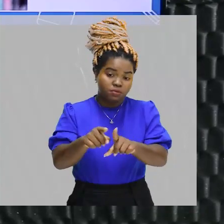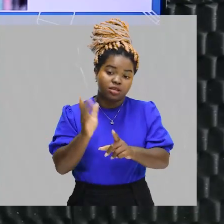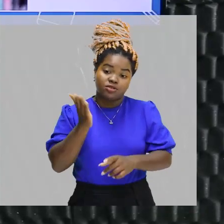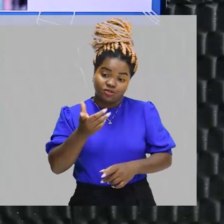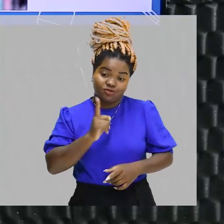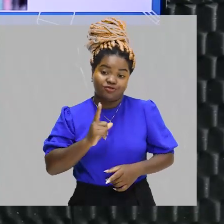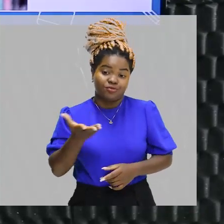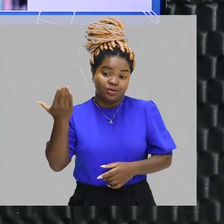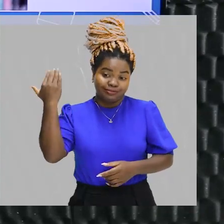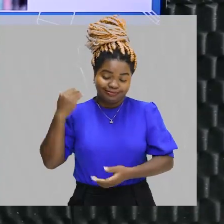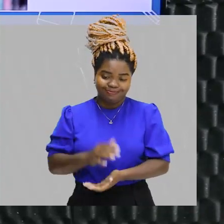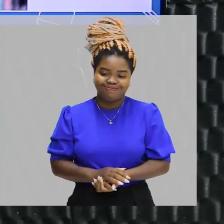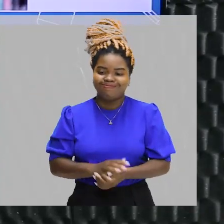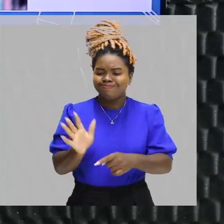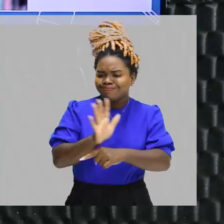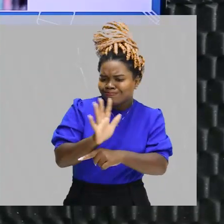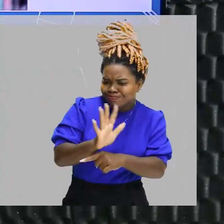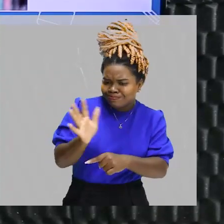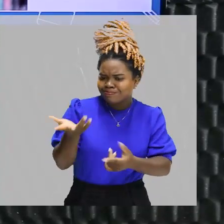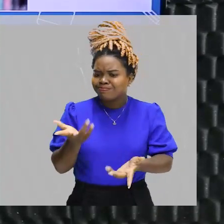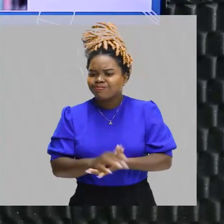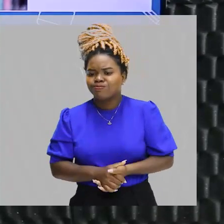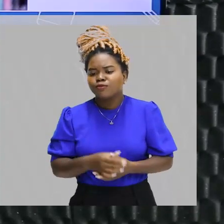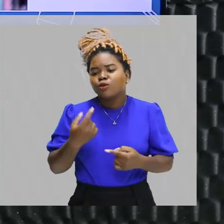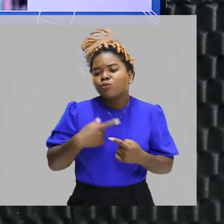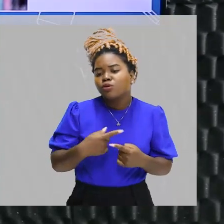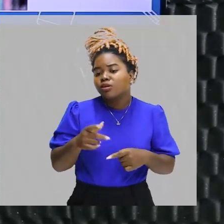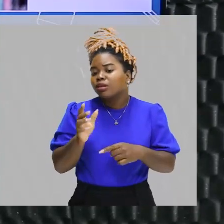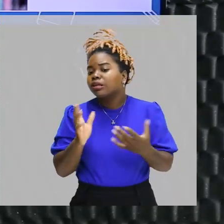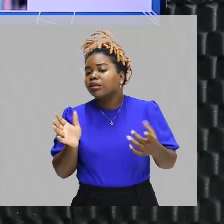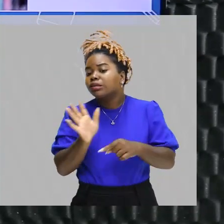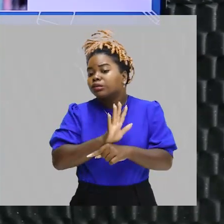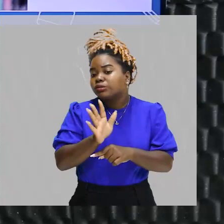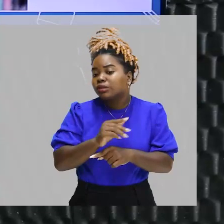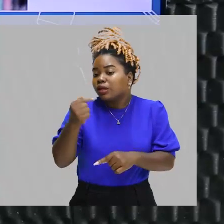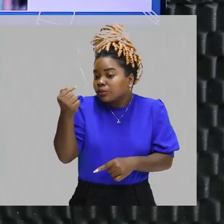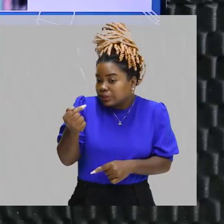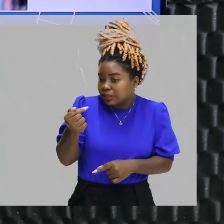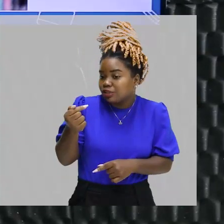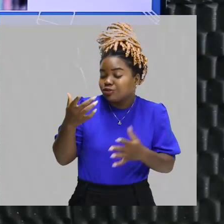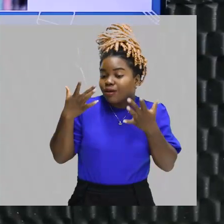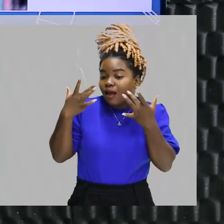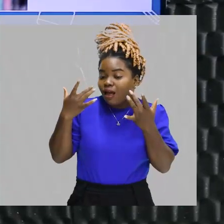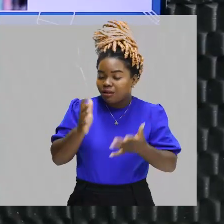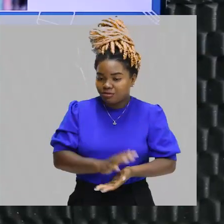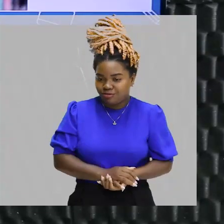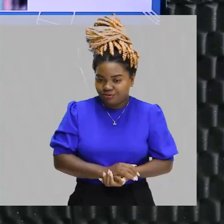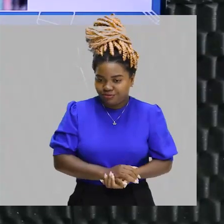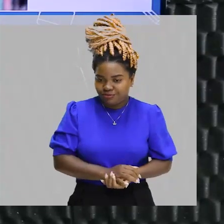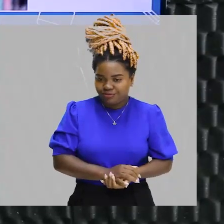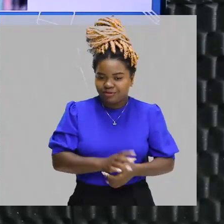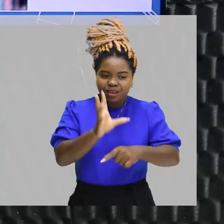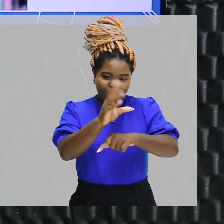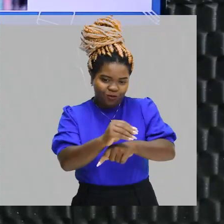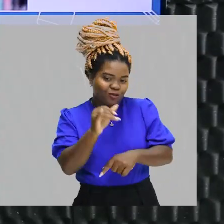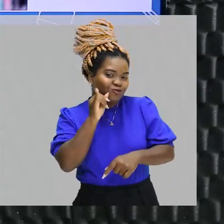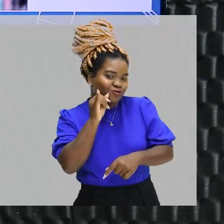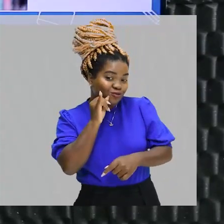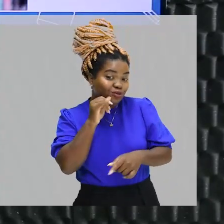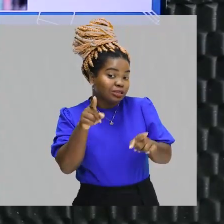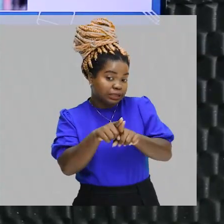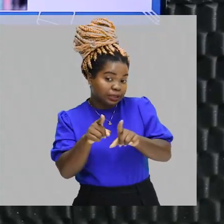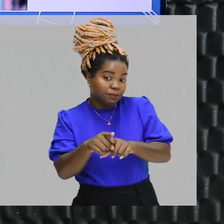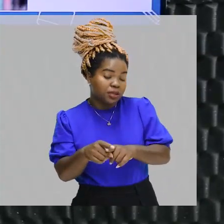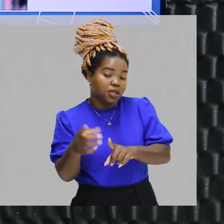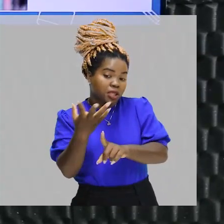isso. Vamos ao cinema. Né? Por que o cinema é considerado sétima arte? A fotografia, por exemplo, que faz parte das artes visuais